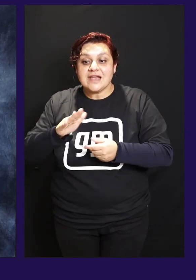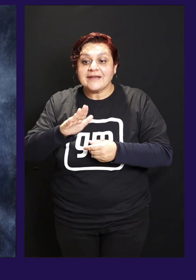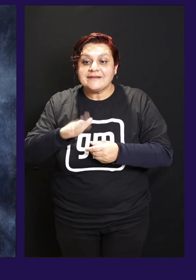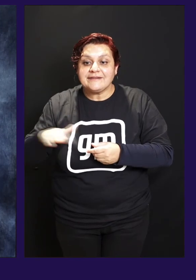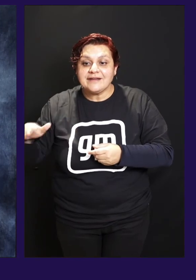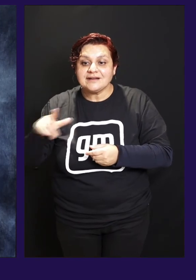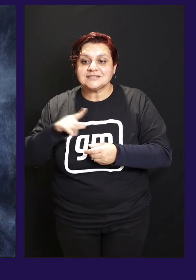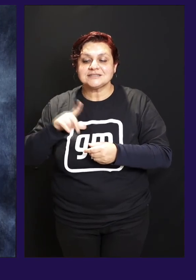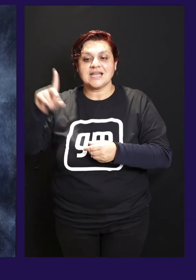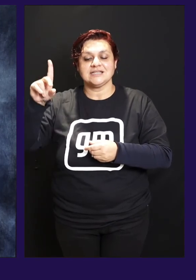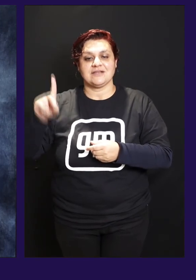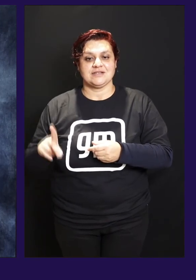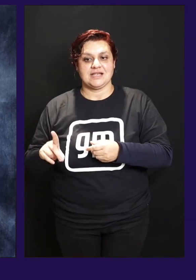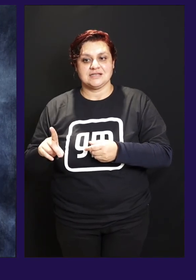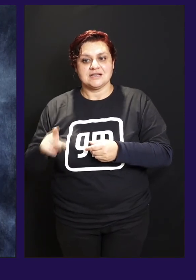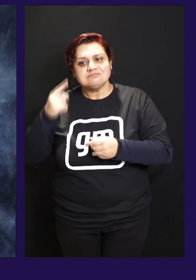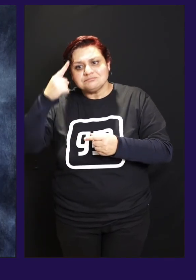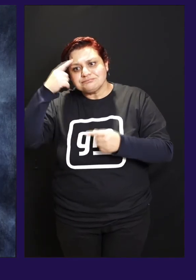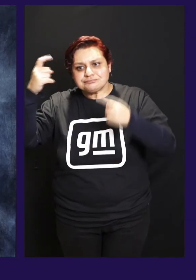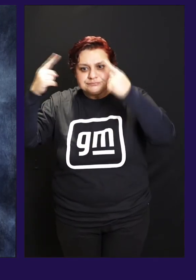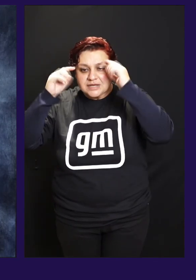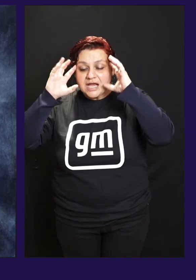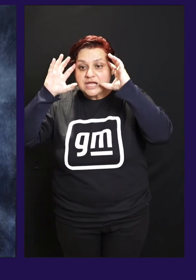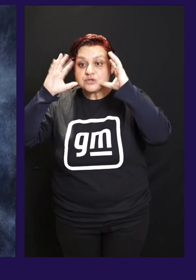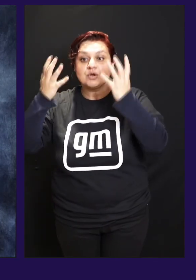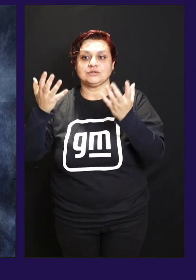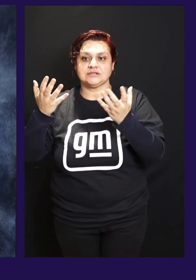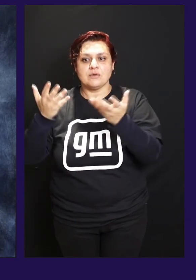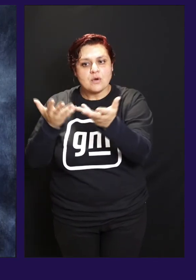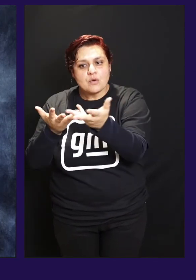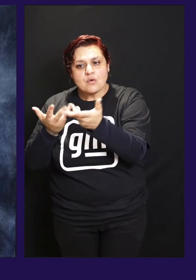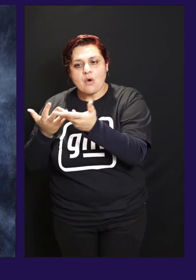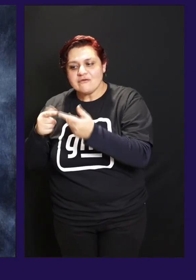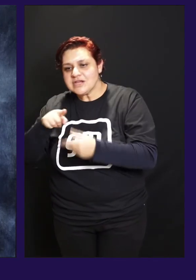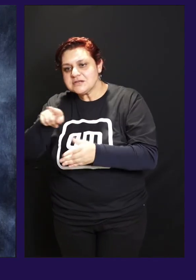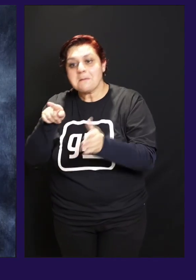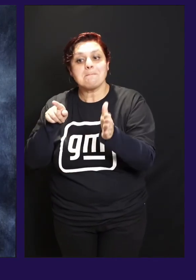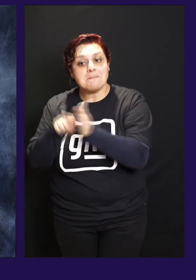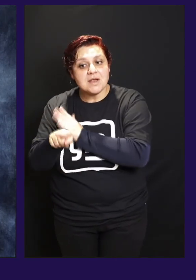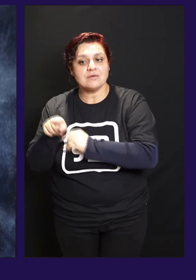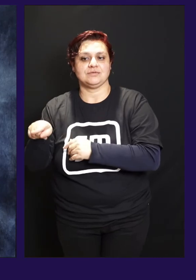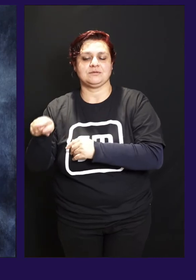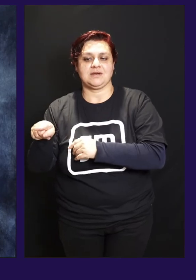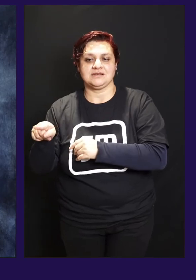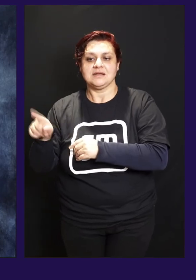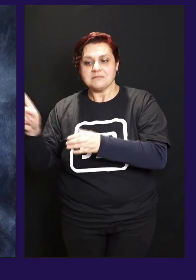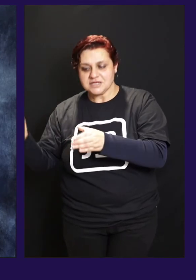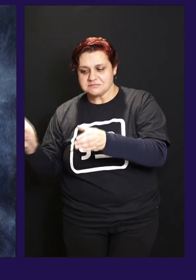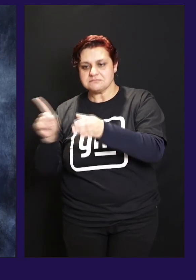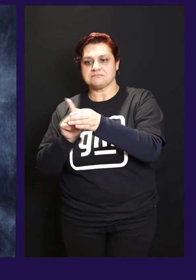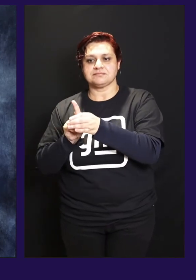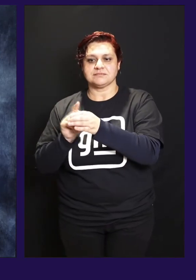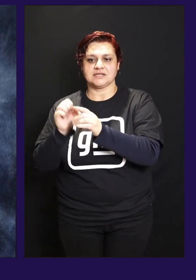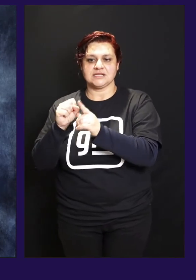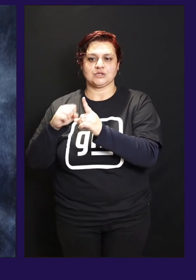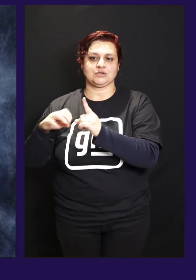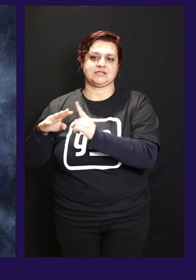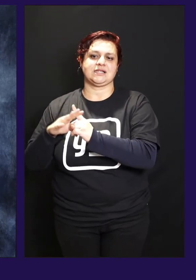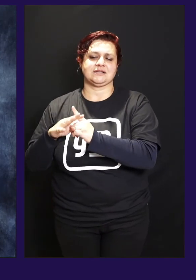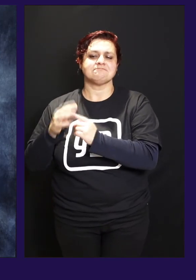o teclado, o e-mail. Eu tenho uma lista de exemplos de soluções que foram criadas e desenhadas para pessoas